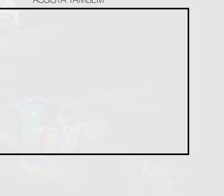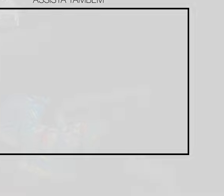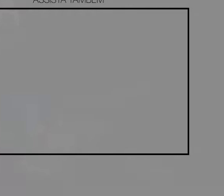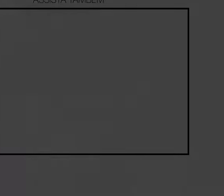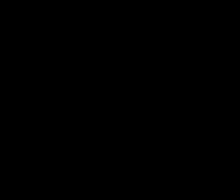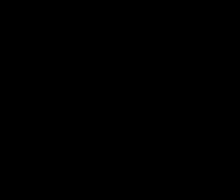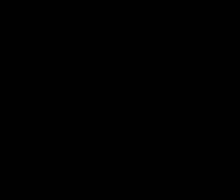C